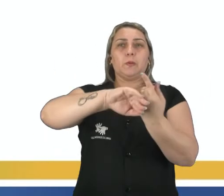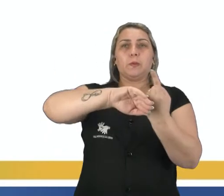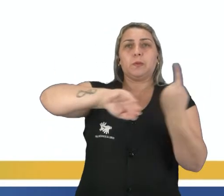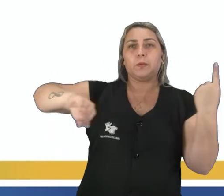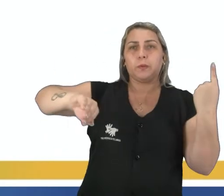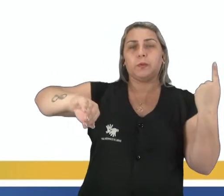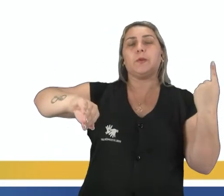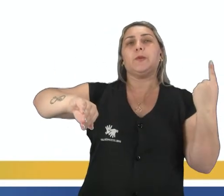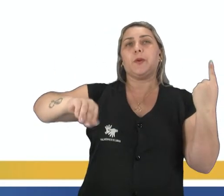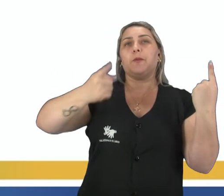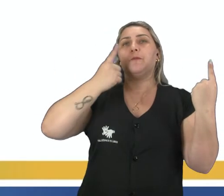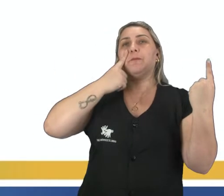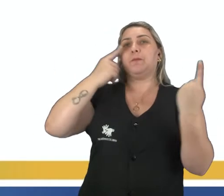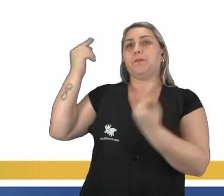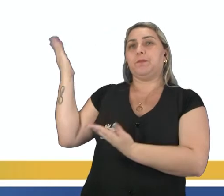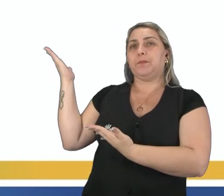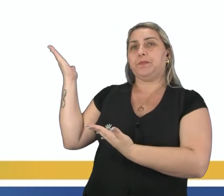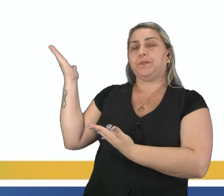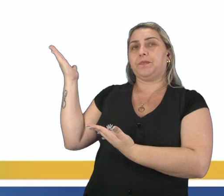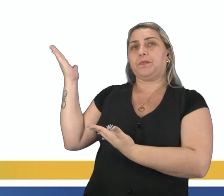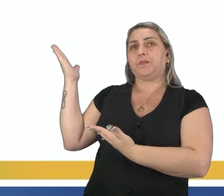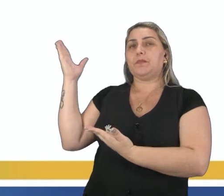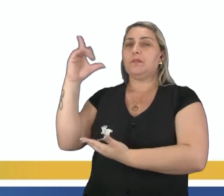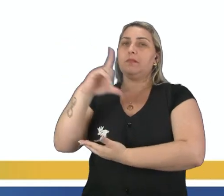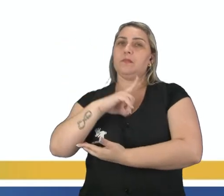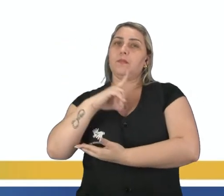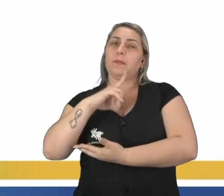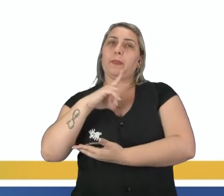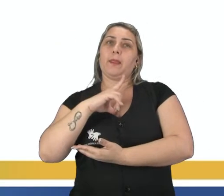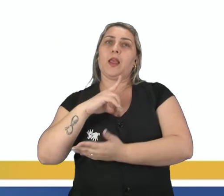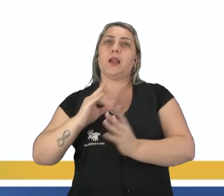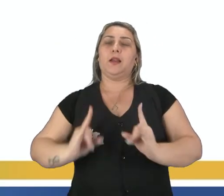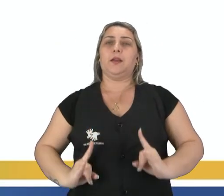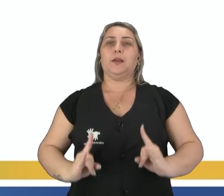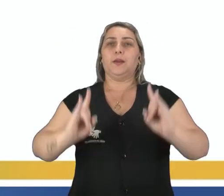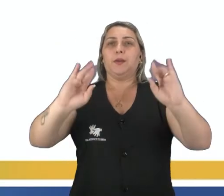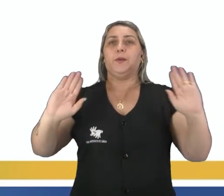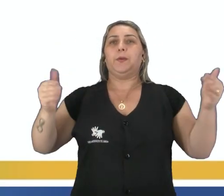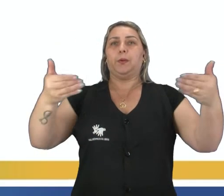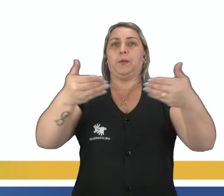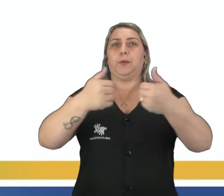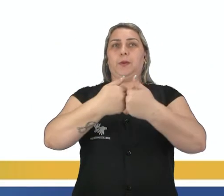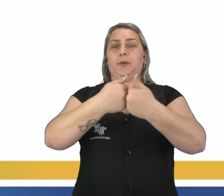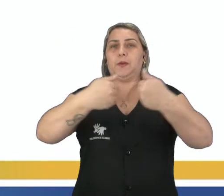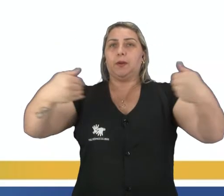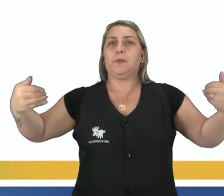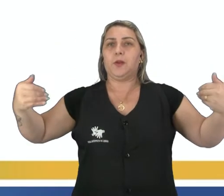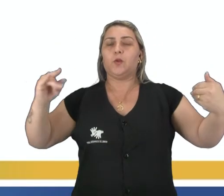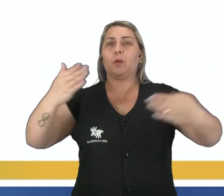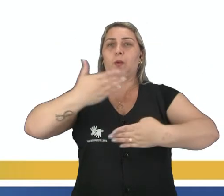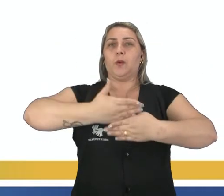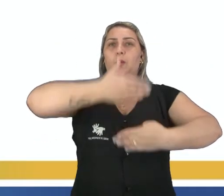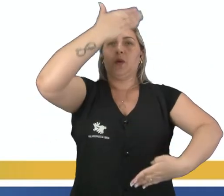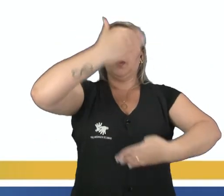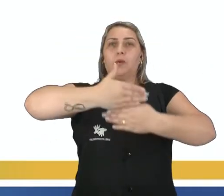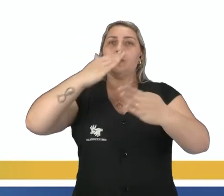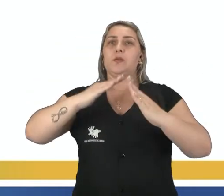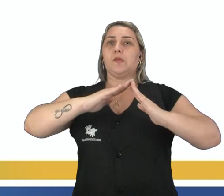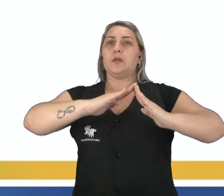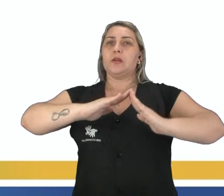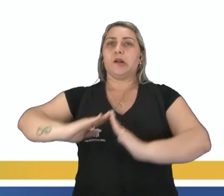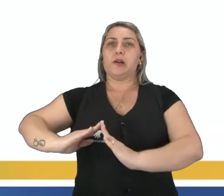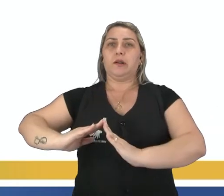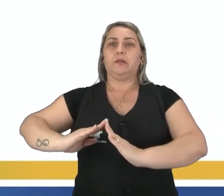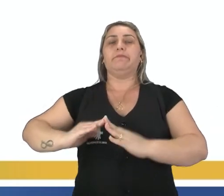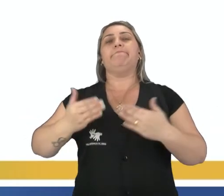distante. Você veja nessa figura aí que temos aí os condomínios separados apenas por muro de favelas.